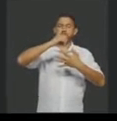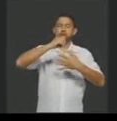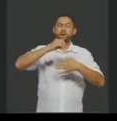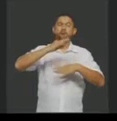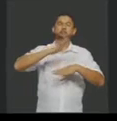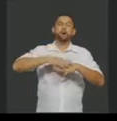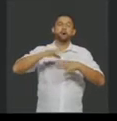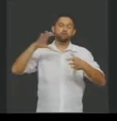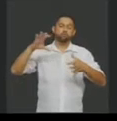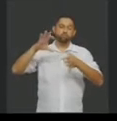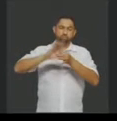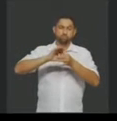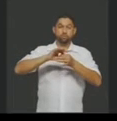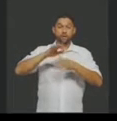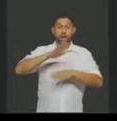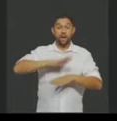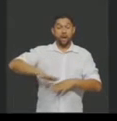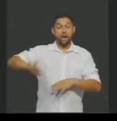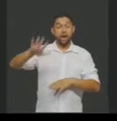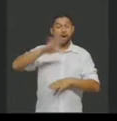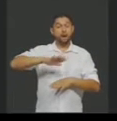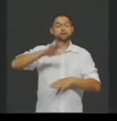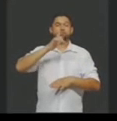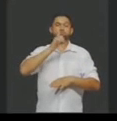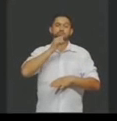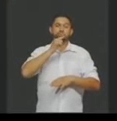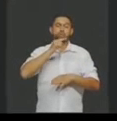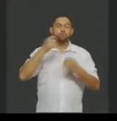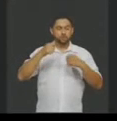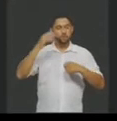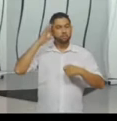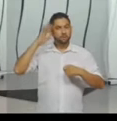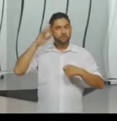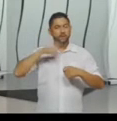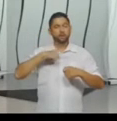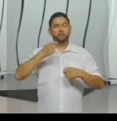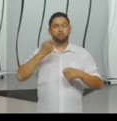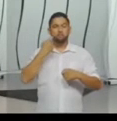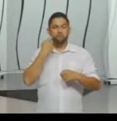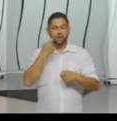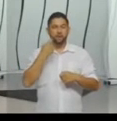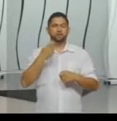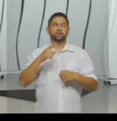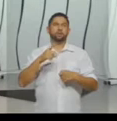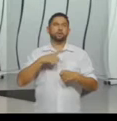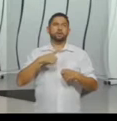regiões marinhas. Então você tem que pensar que nas regiões marinhas você tem peixes, você tem